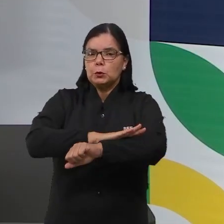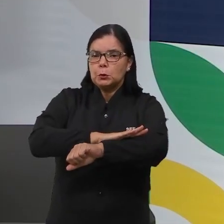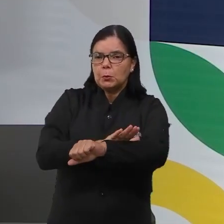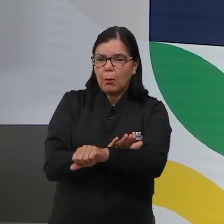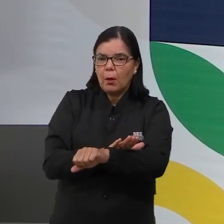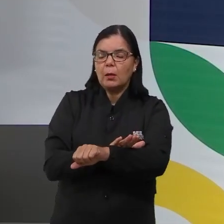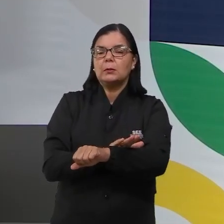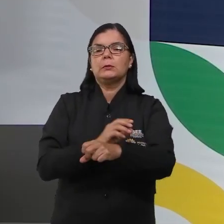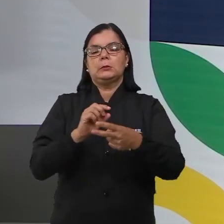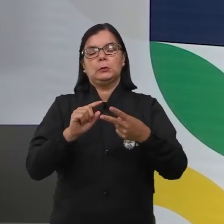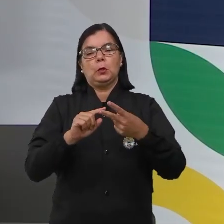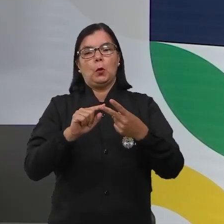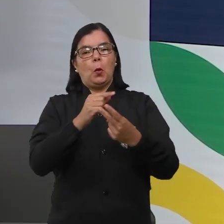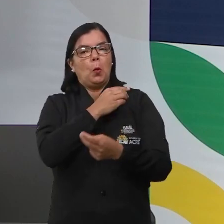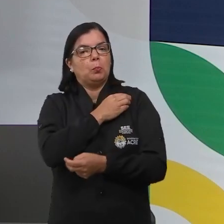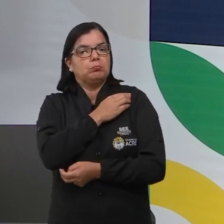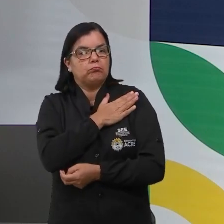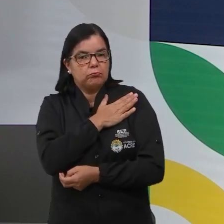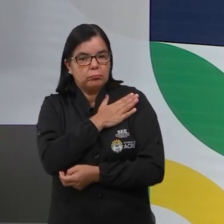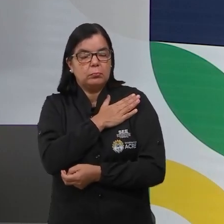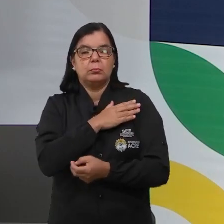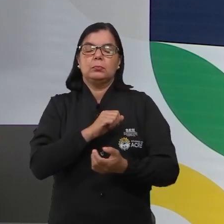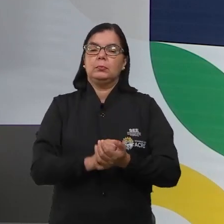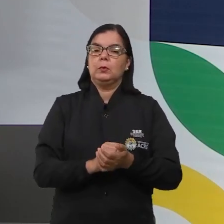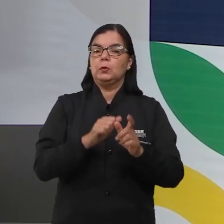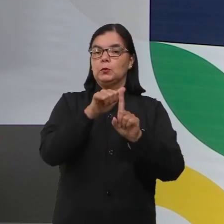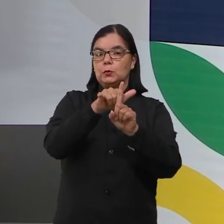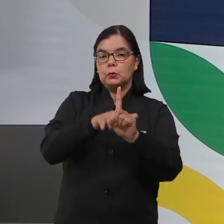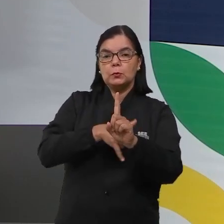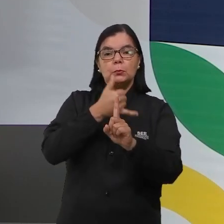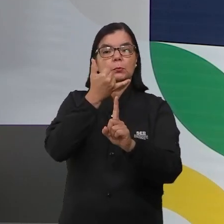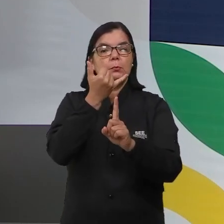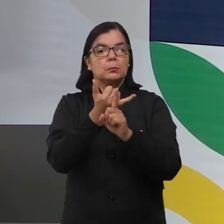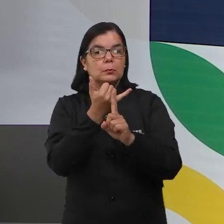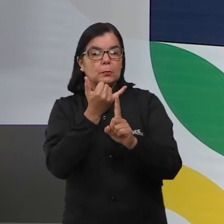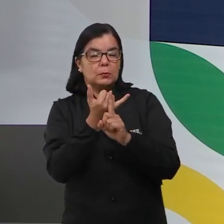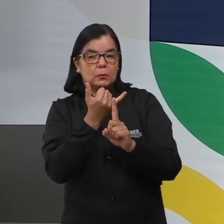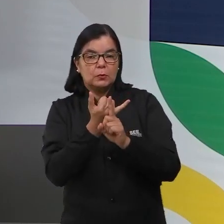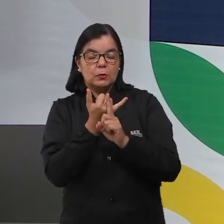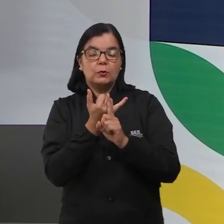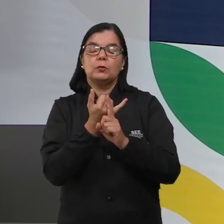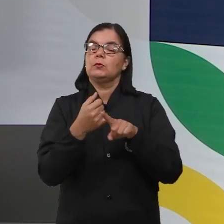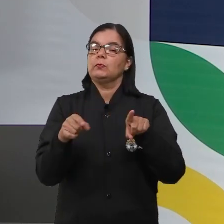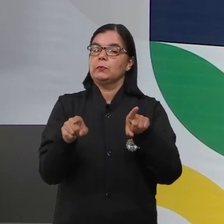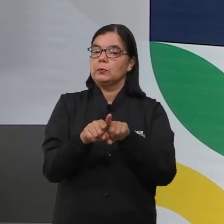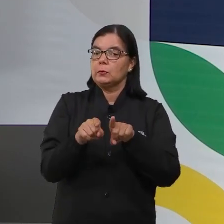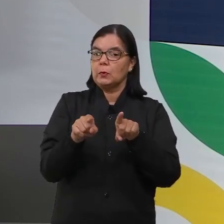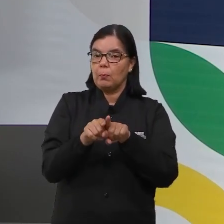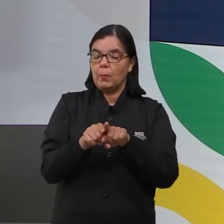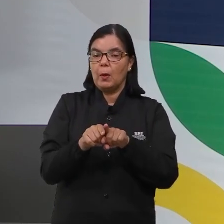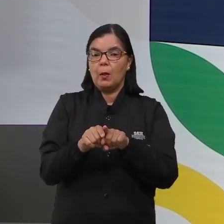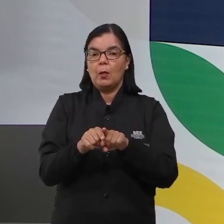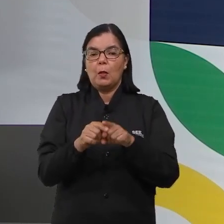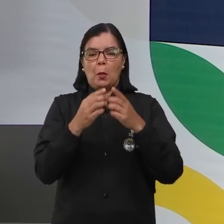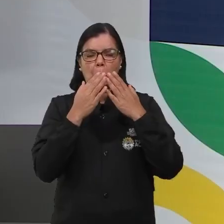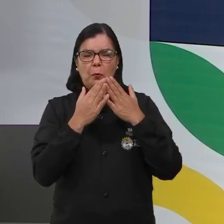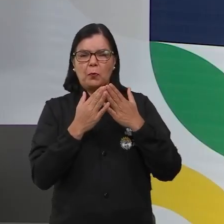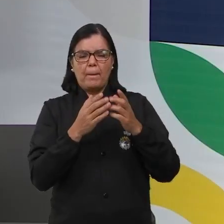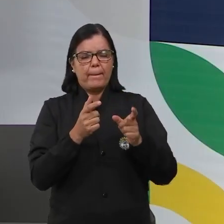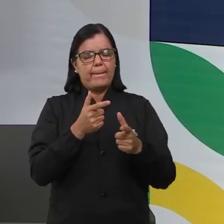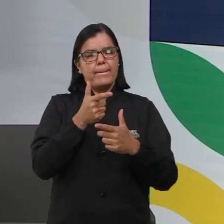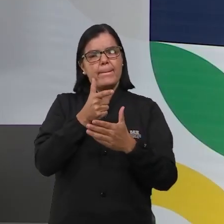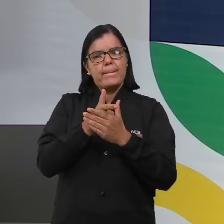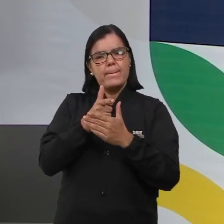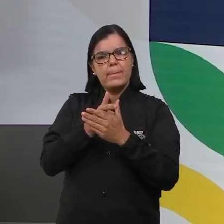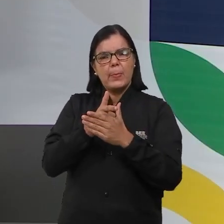cheia de muito preconceito, de bullying, pejorativa, né, humilhante. Então, quando